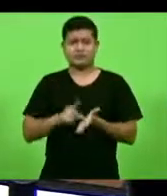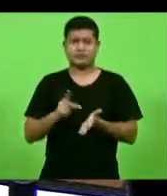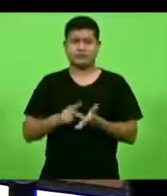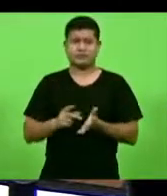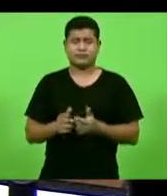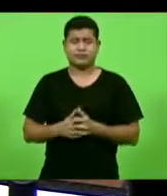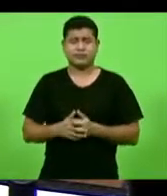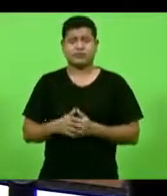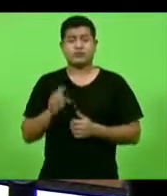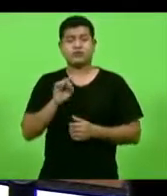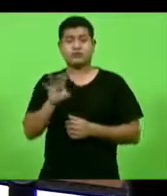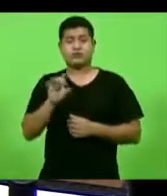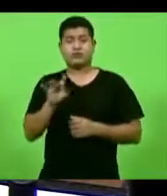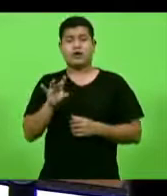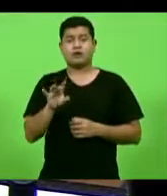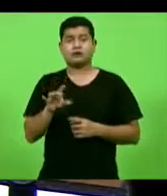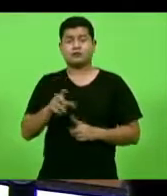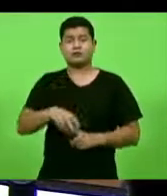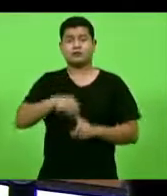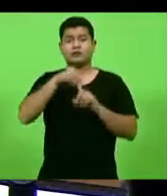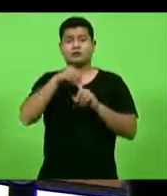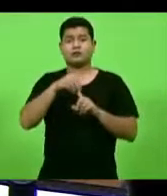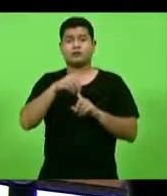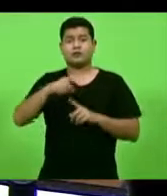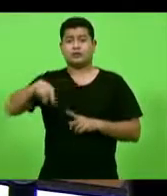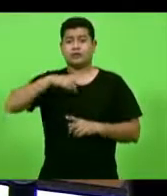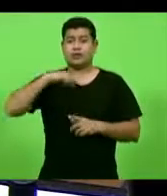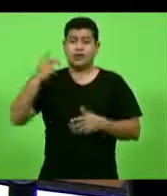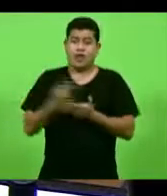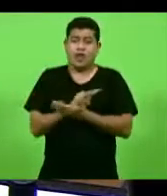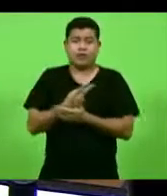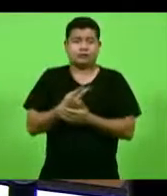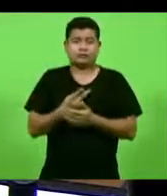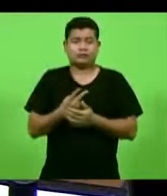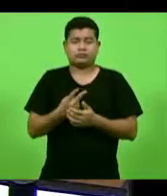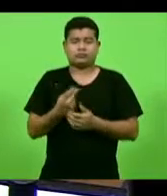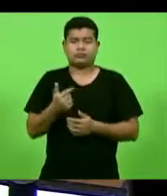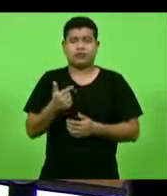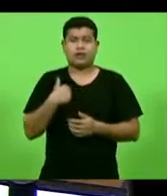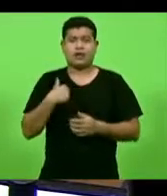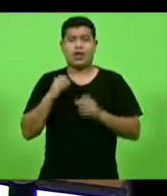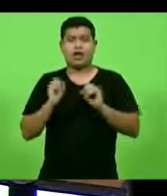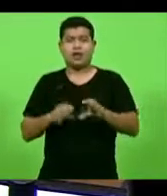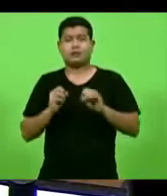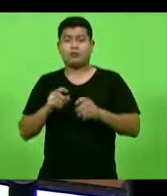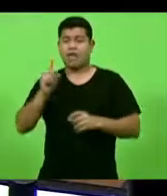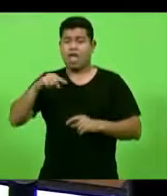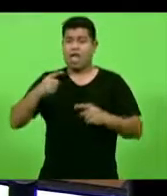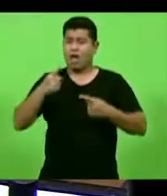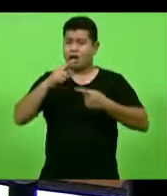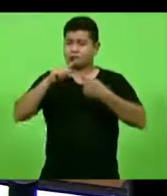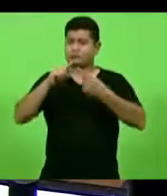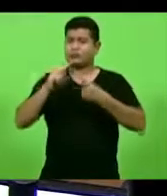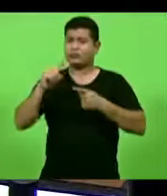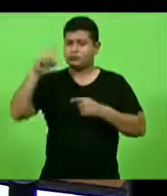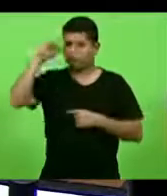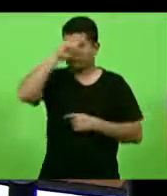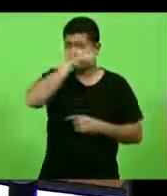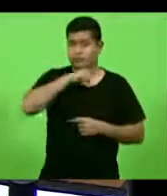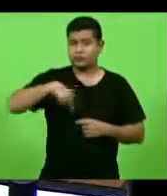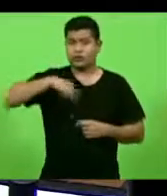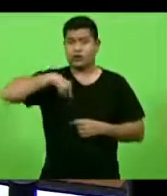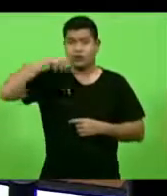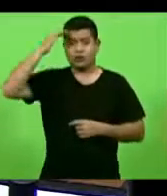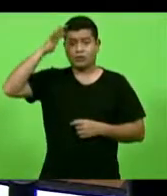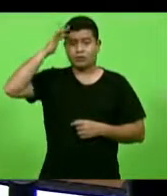observação aqui para a gente não cometer equívocos. A educação é muito mais complexa do que a gente imagina. Mesmo